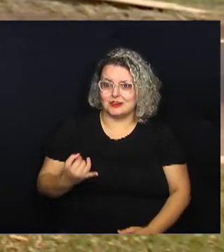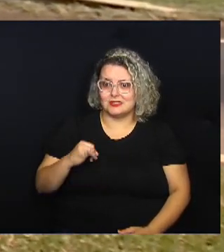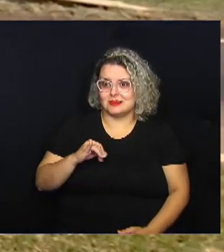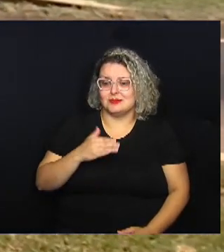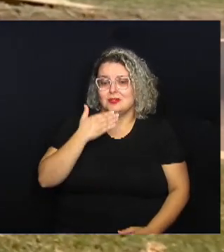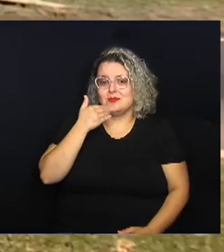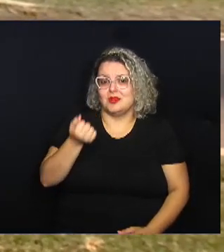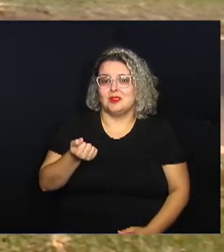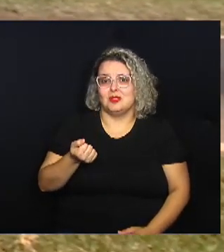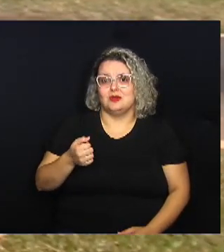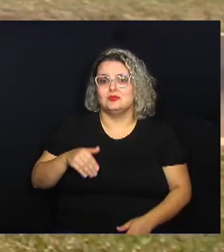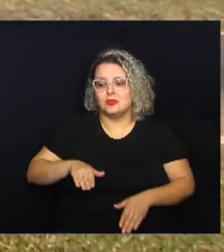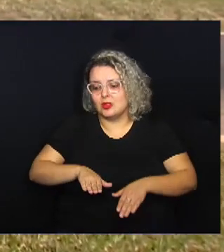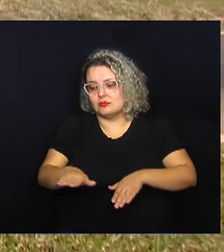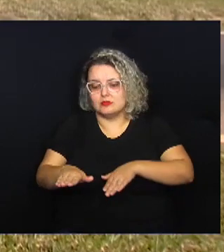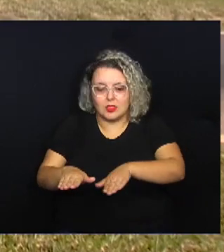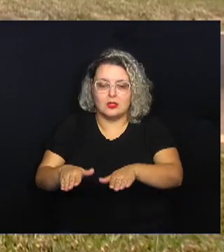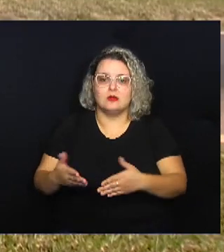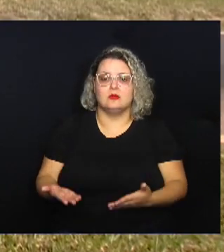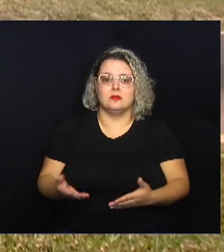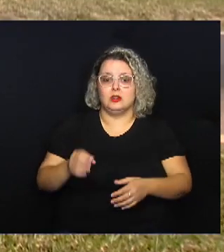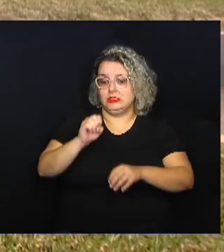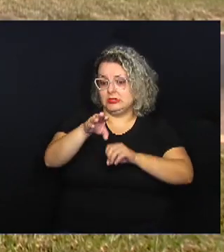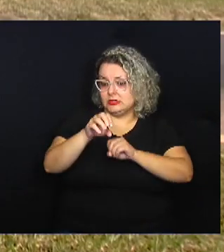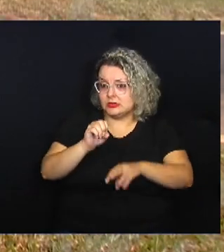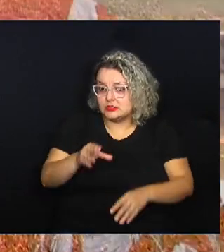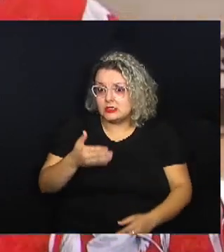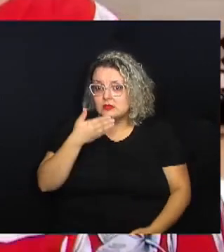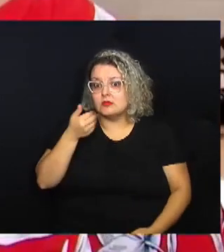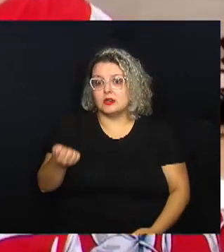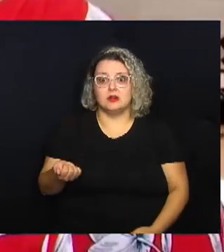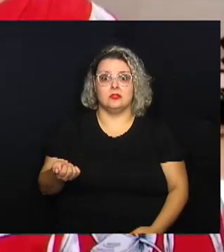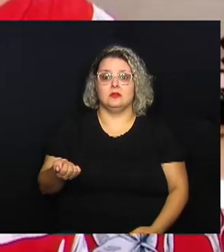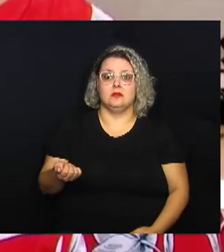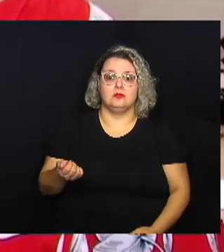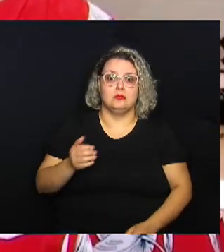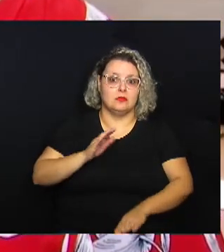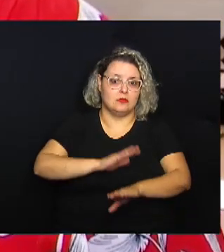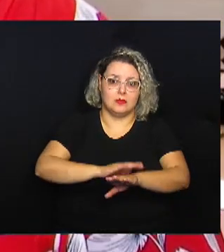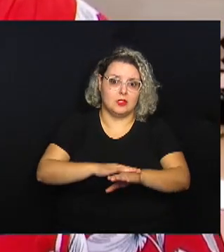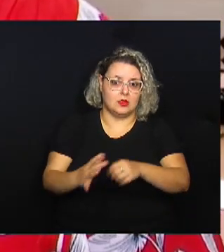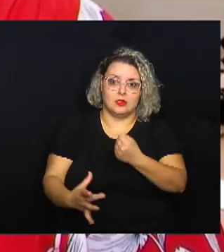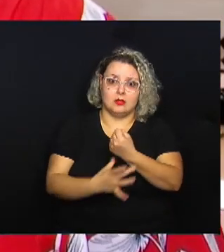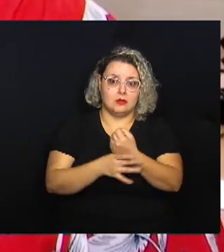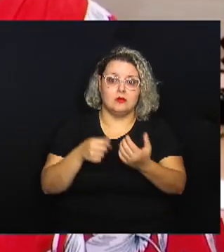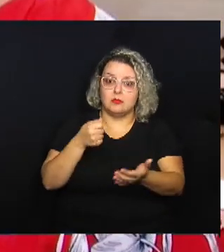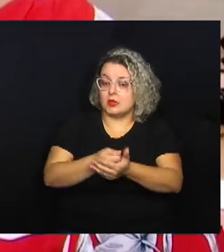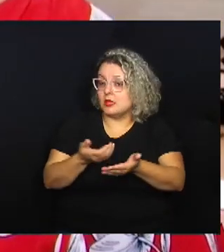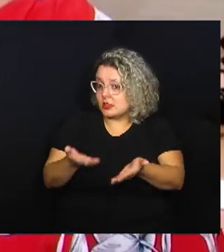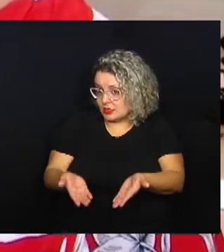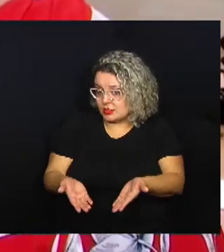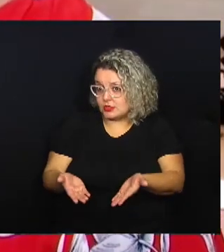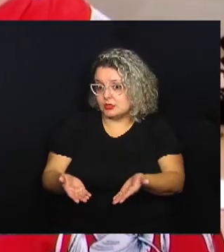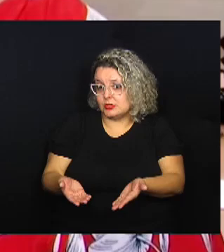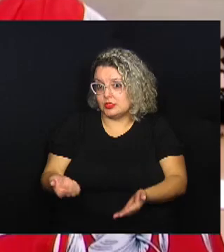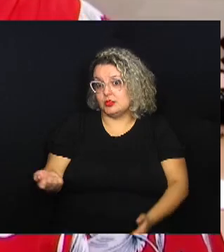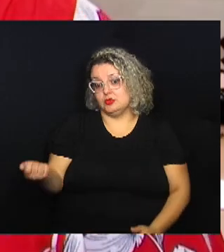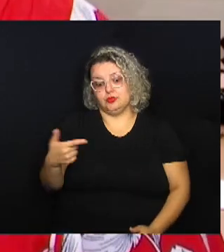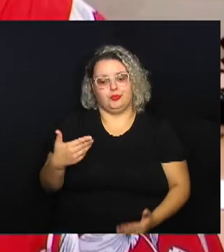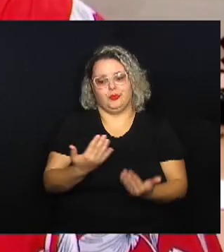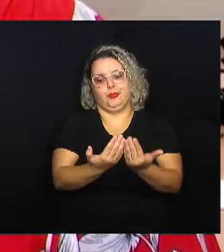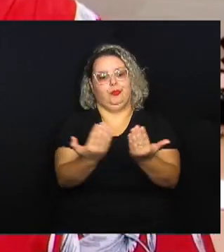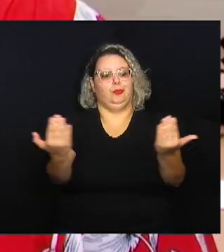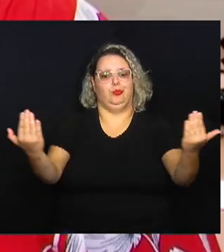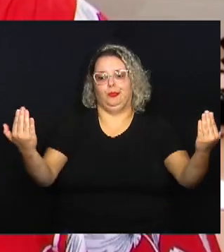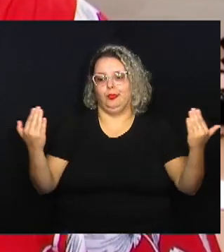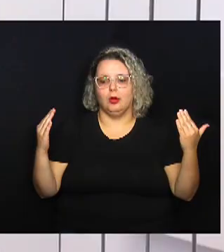duplicar se não era melhor colocar semáforo se não era melhor colocar medidas de segurança para garantir ali ao invés de fazer isso que